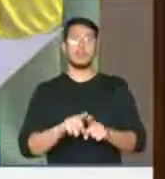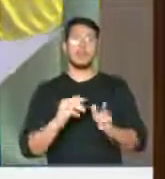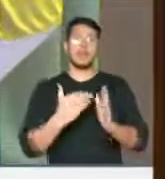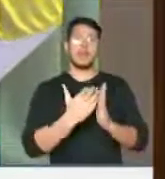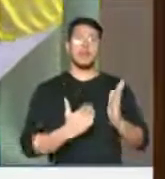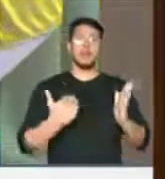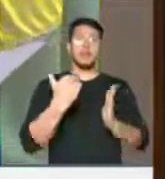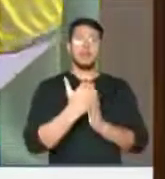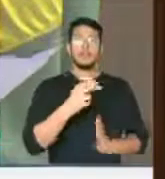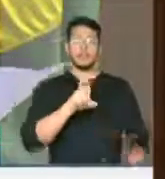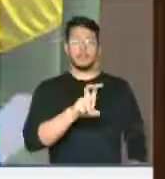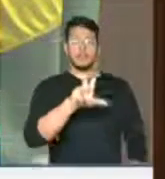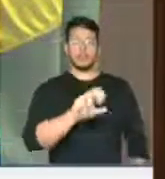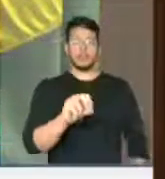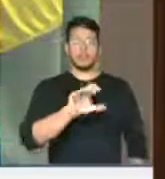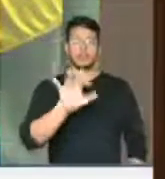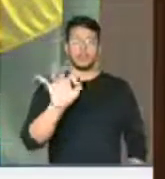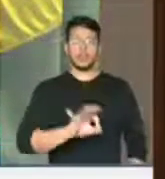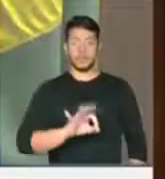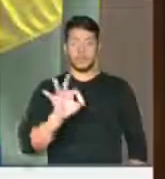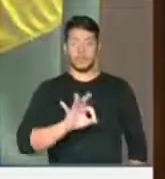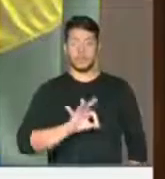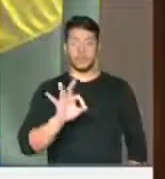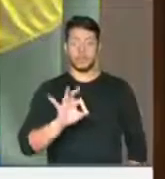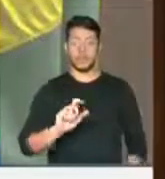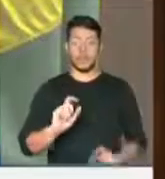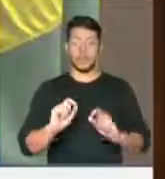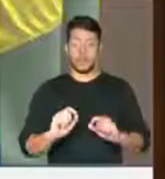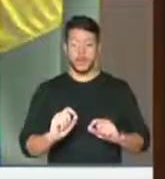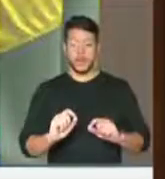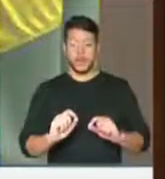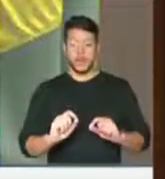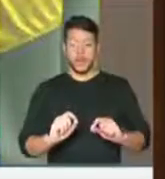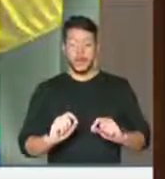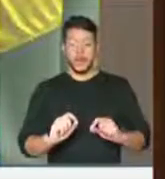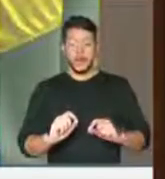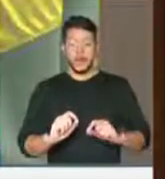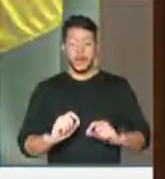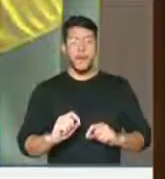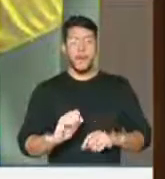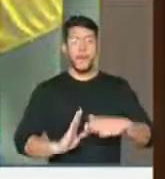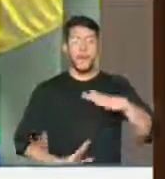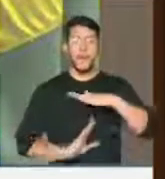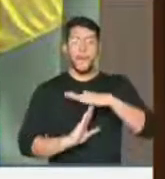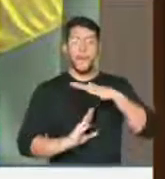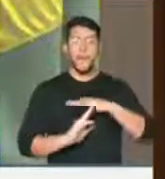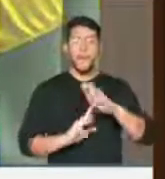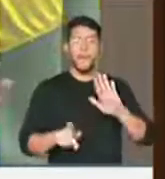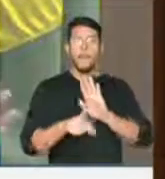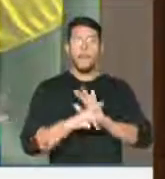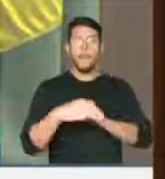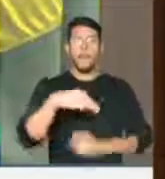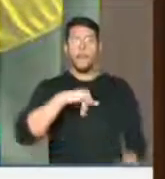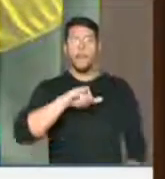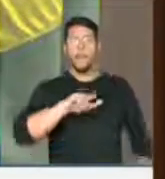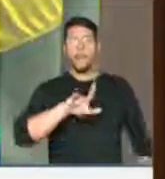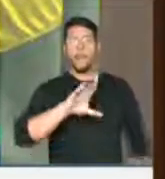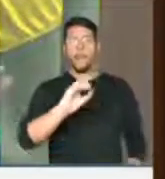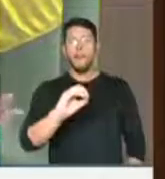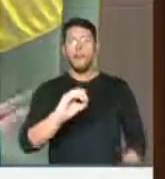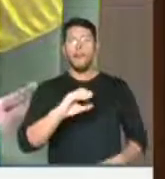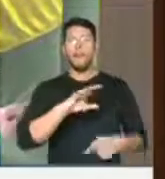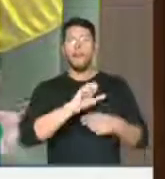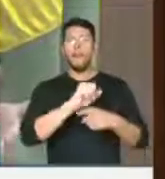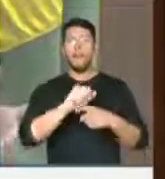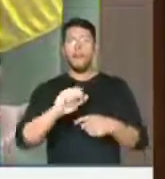50% para os limites de milho que a Conab oferece,